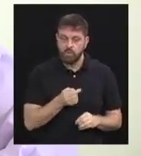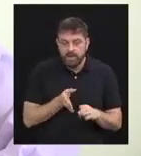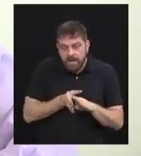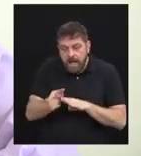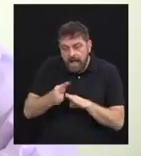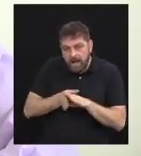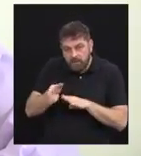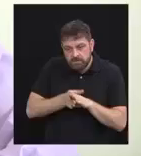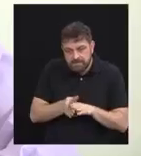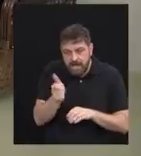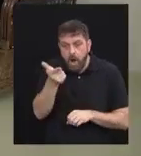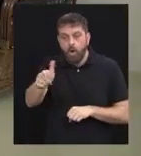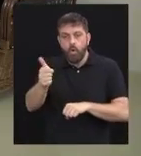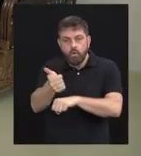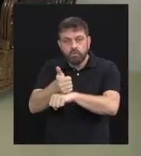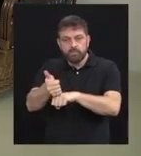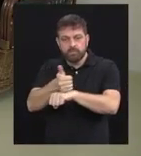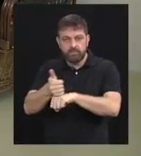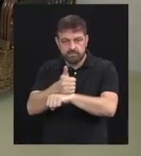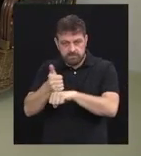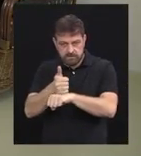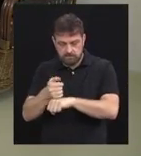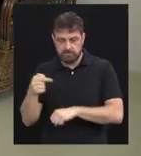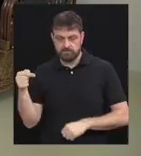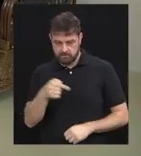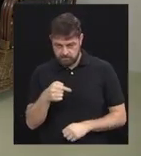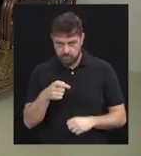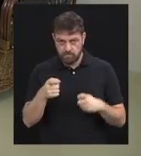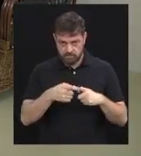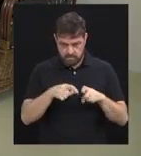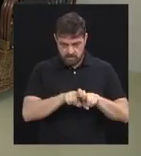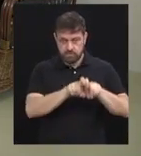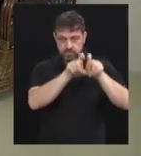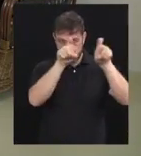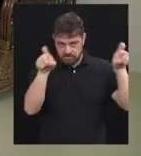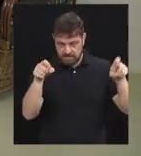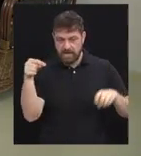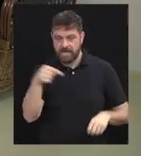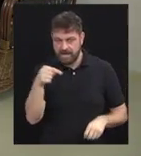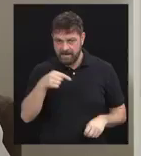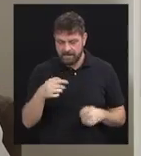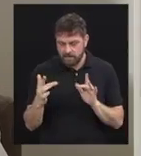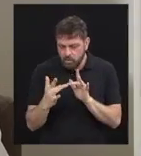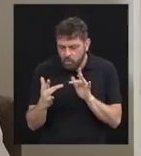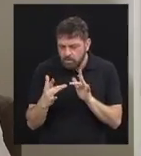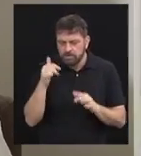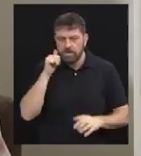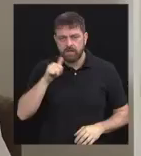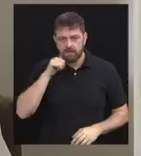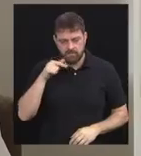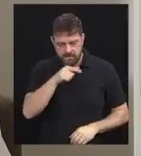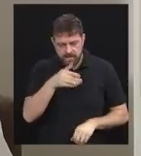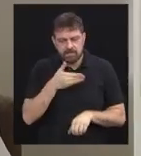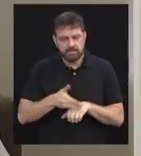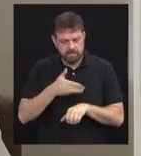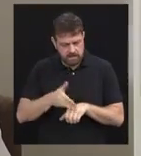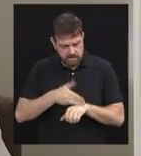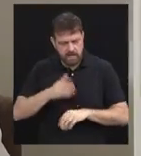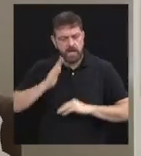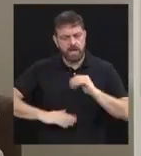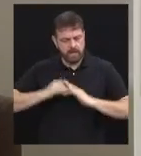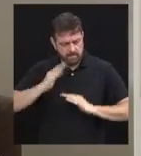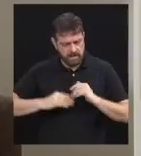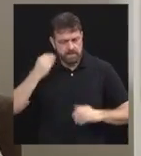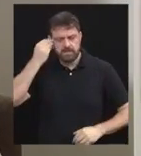para um profissional especialista? Não, o ginecologista normalmente é o médico da mulher e ele está treinado para poder